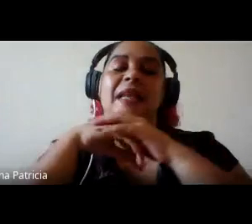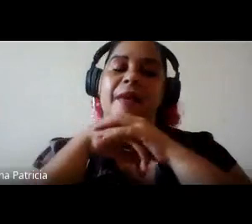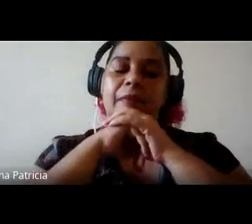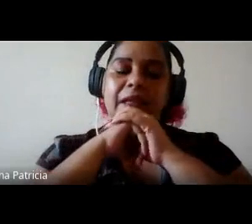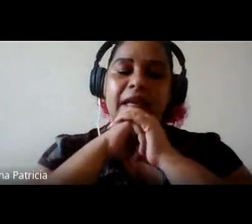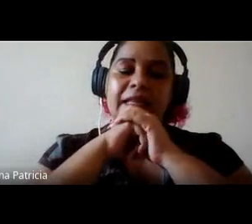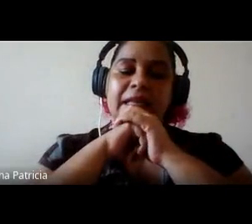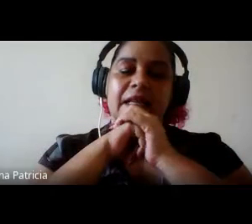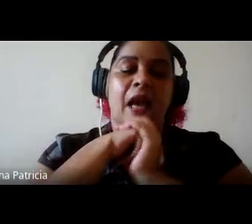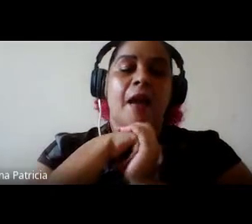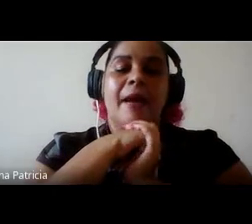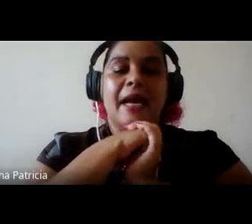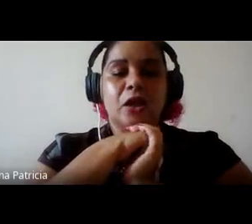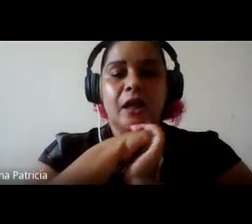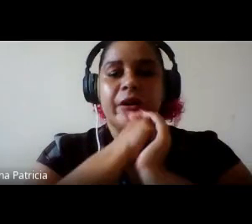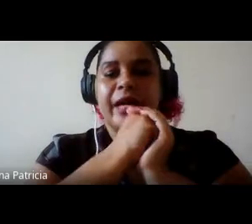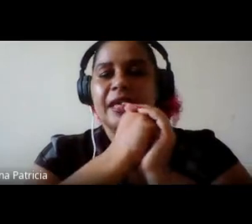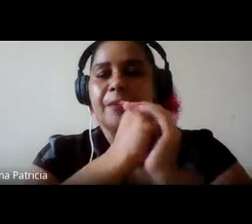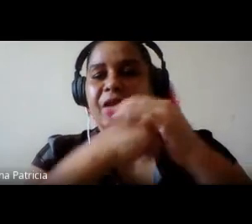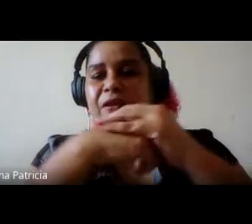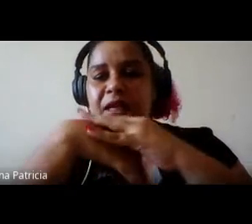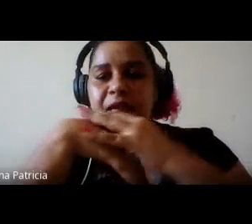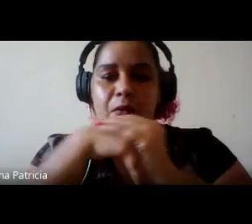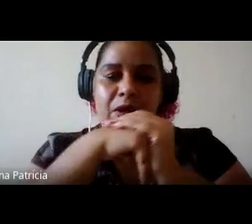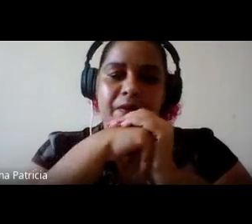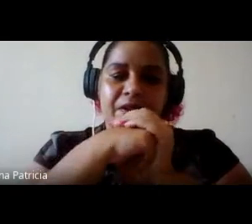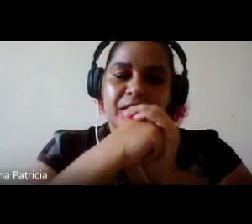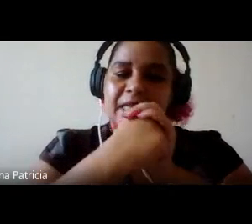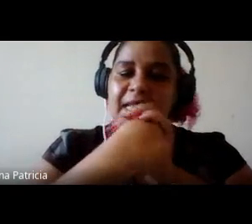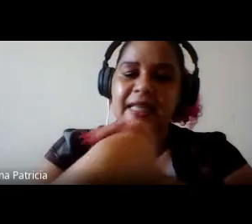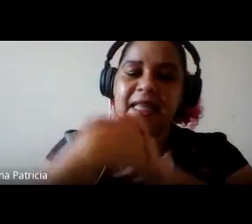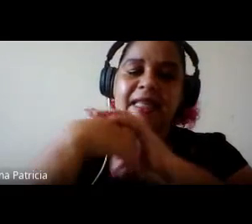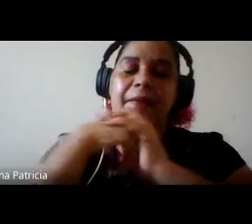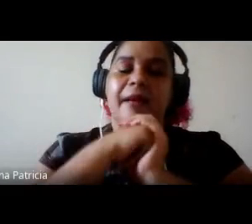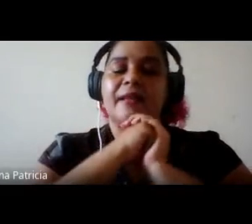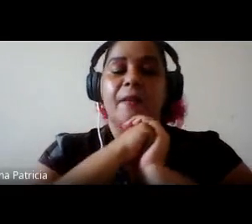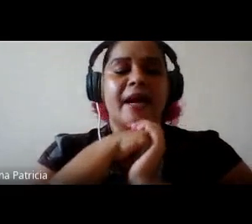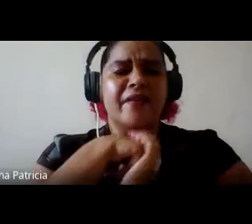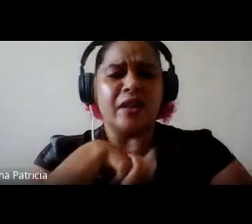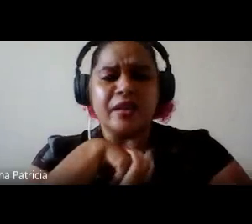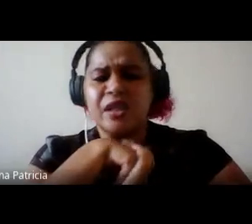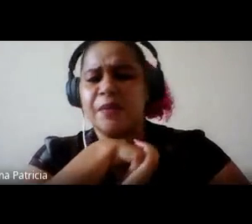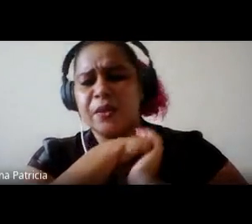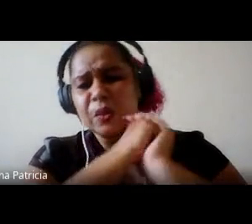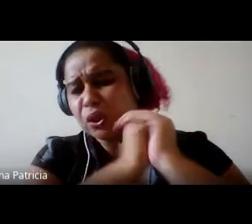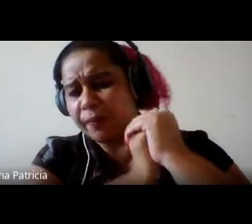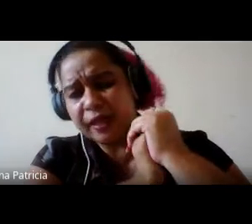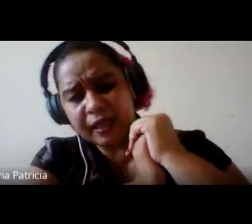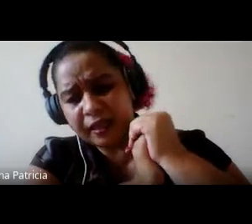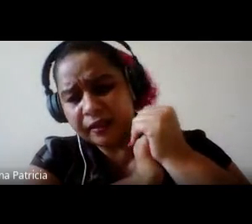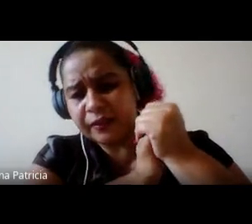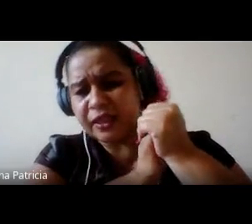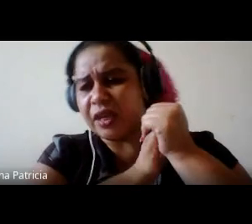Mas é bem interessante. Maradona conhece a professora Simone, a professora Cédra, e sabe que elas são maravilhosas, gente, pessoas top